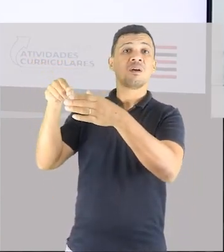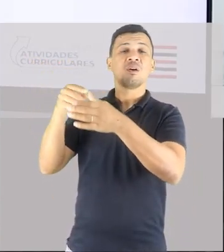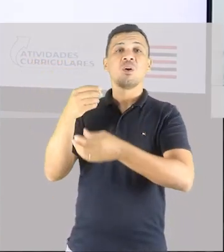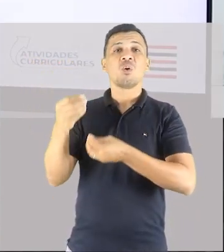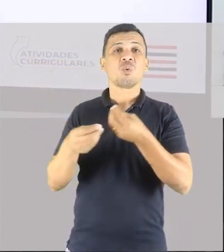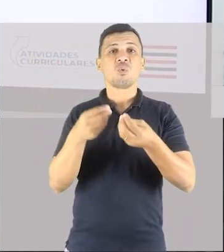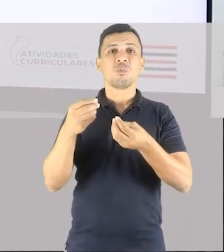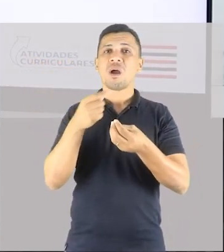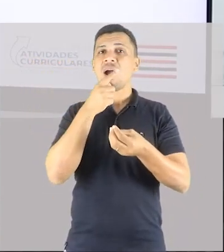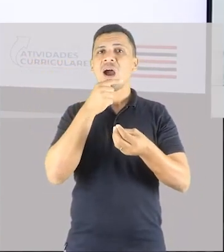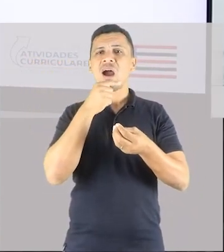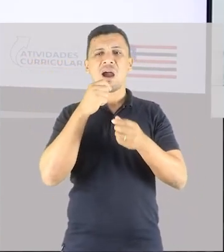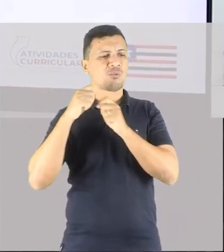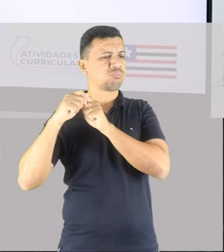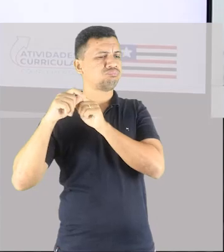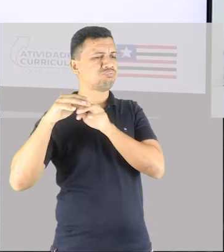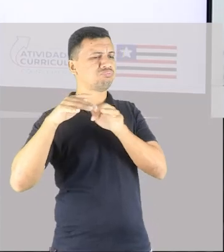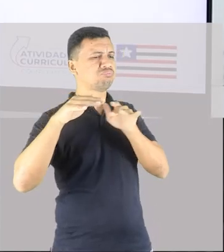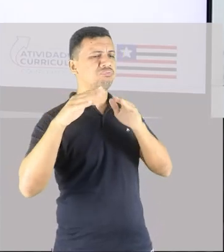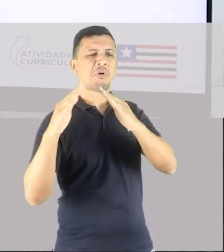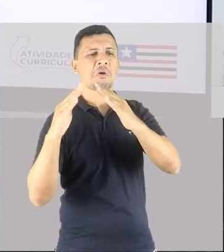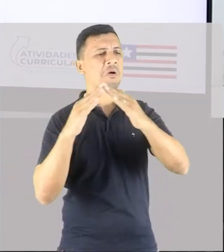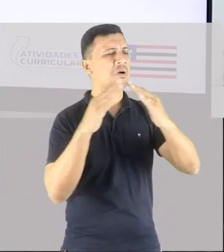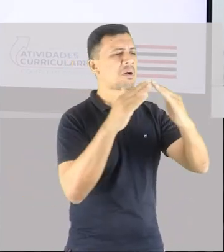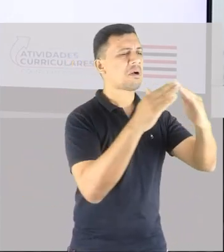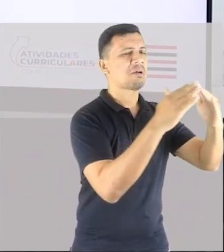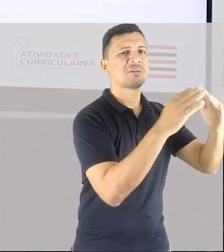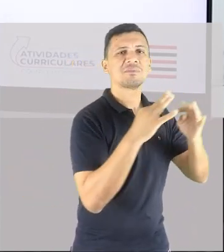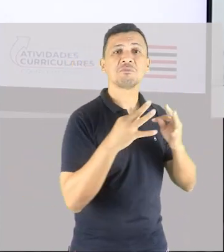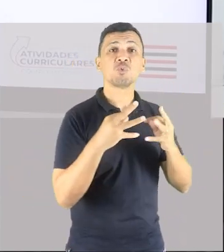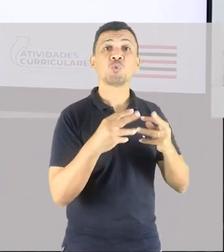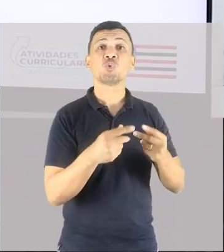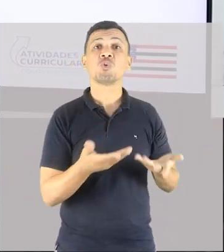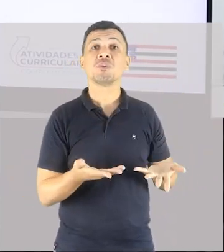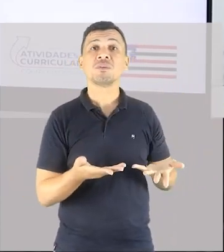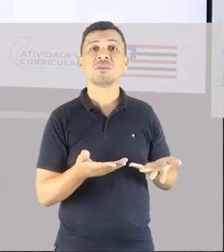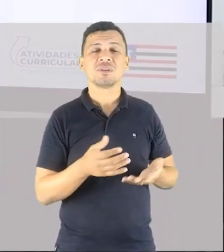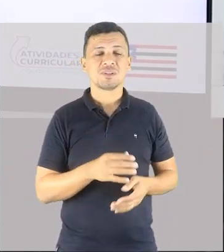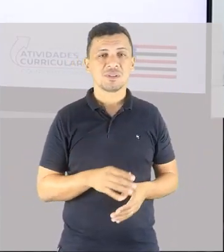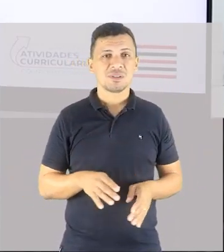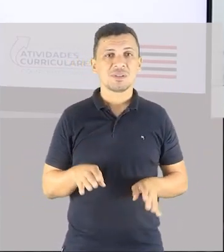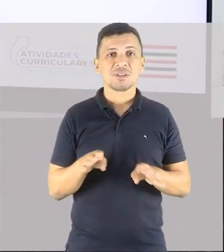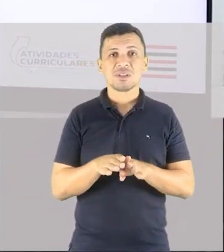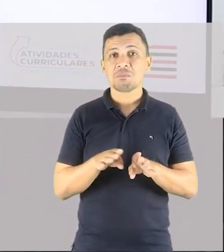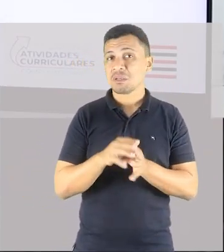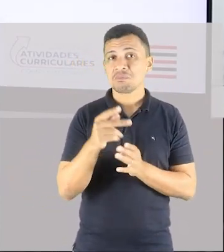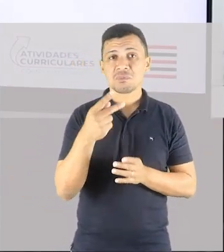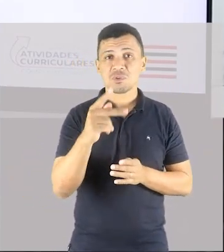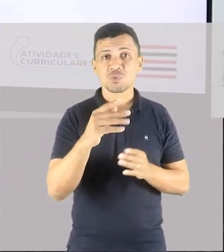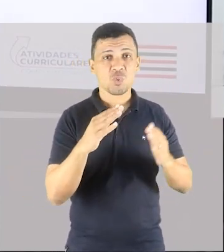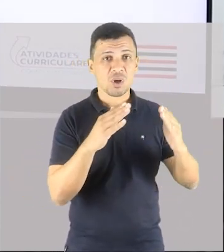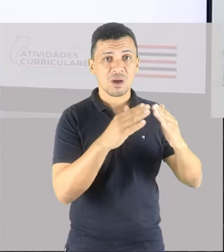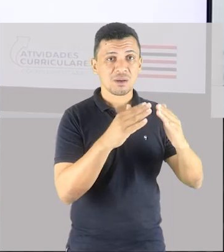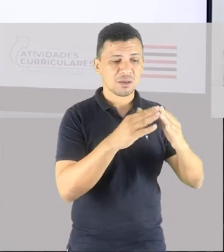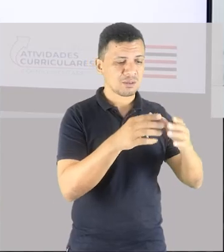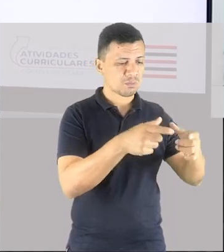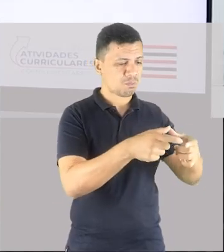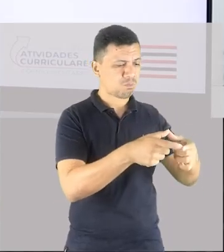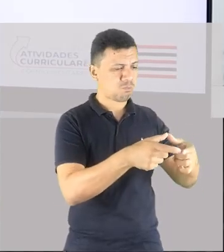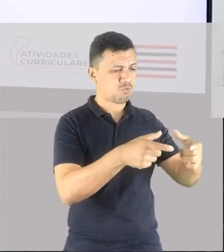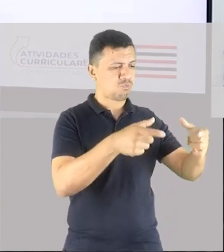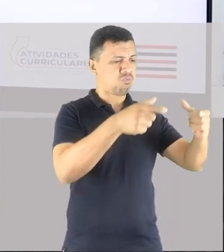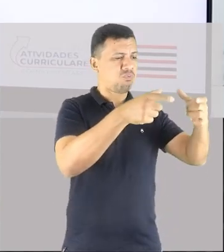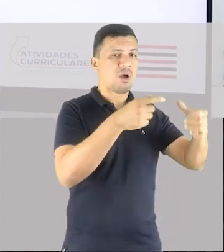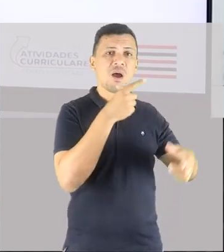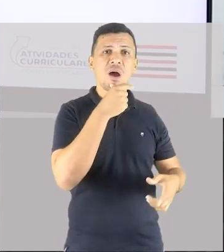consegue abastecer todas as outras residências, tá? A caixa d'água da sua casa, não a do seu bairro, mas da sua